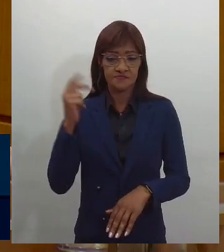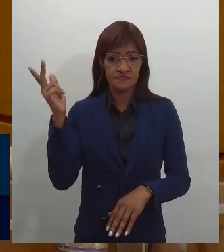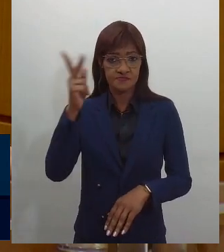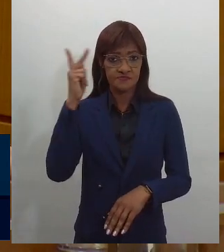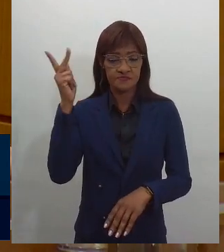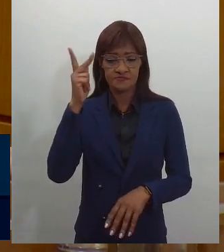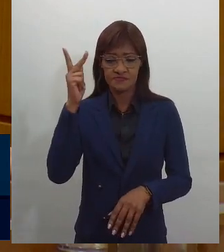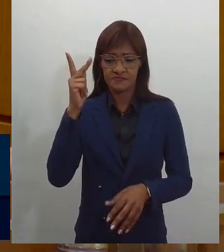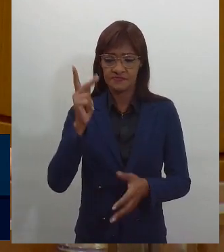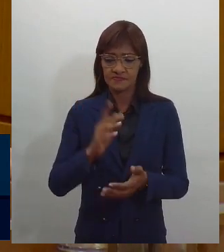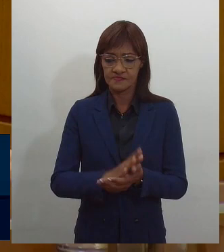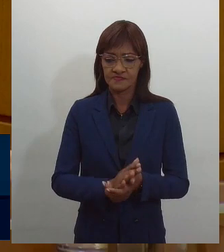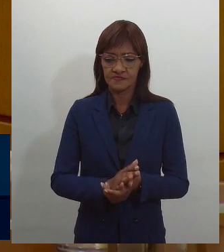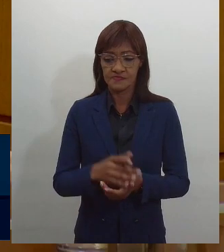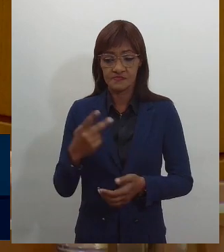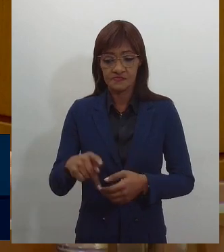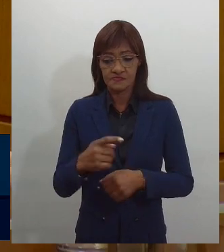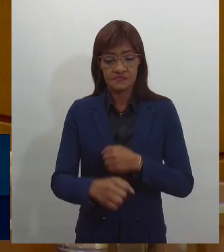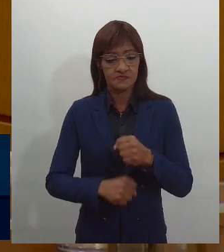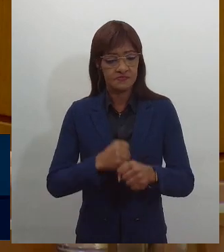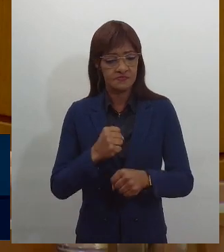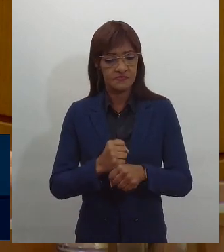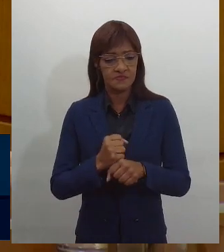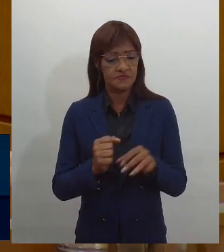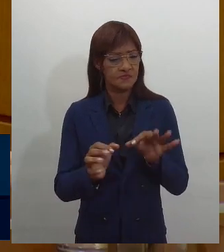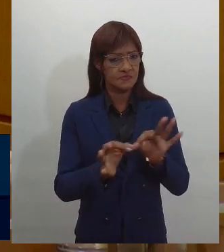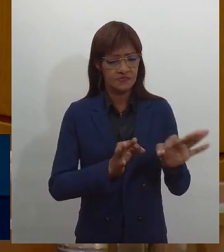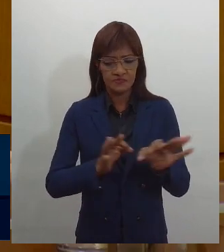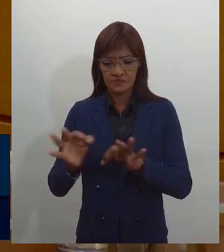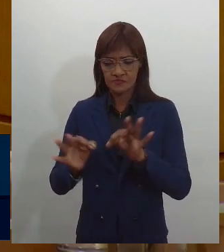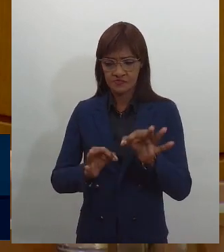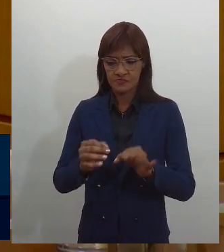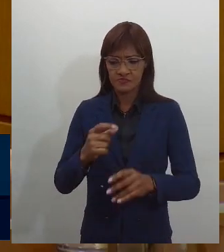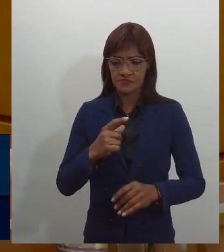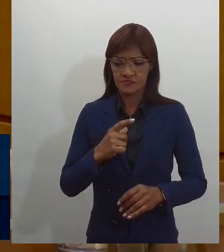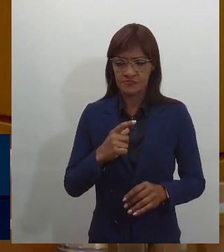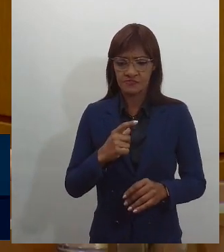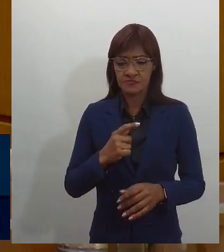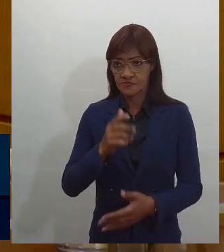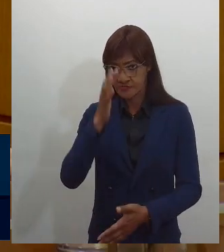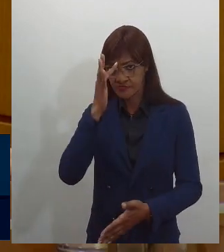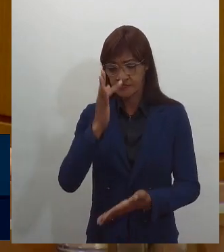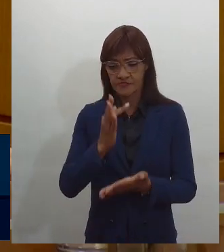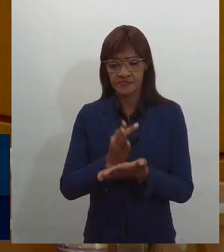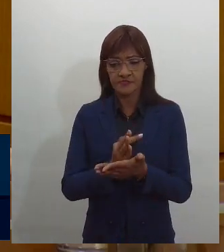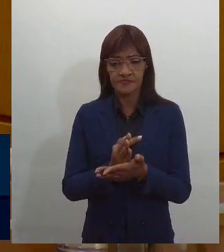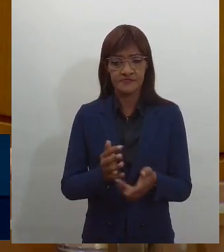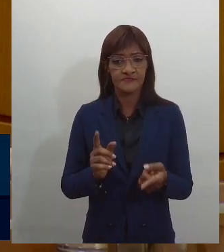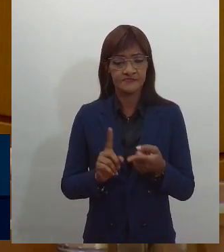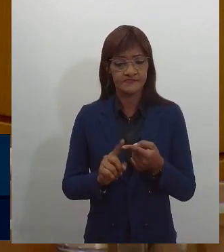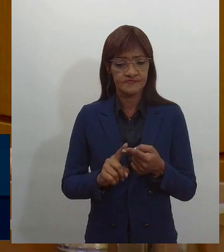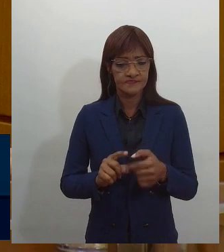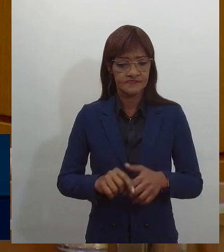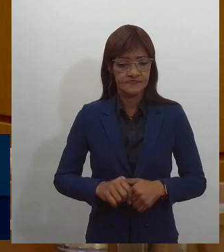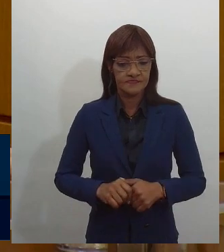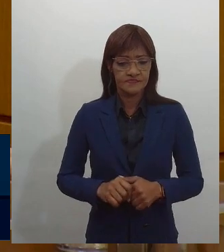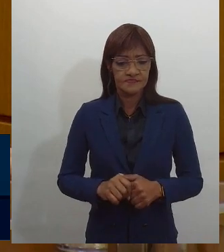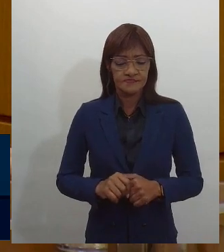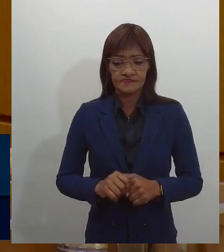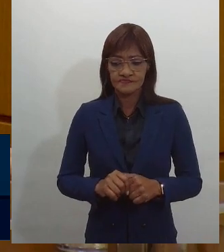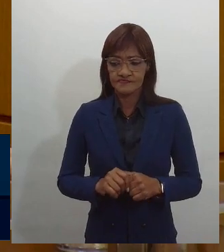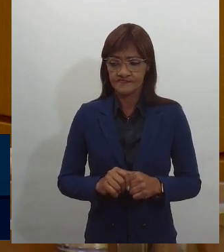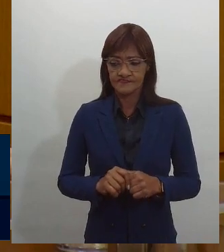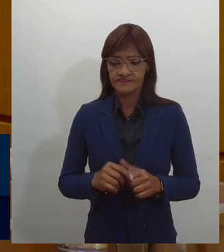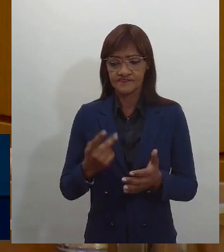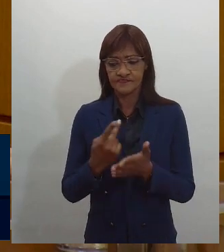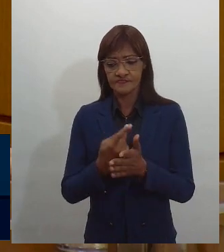ano, com muita organização, com muita fé, né. Registrar também um ocorrido que a gente